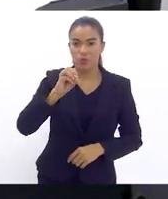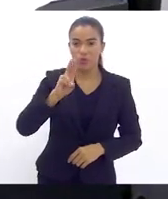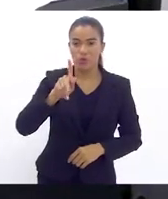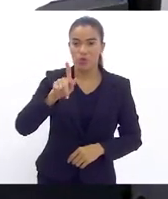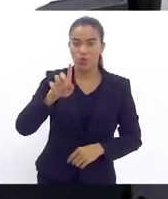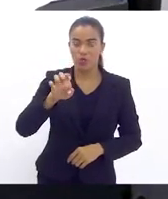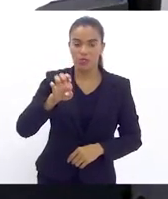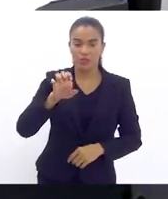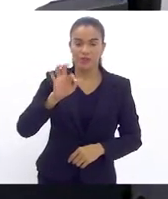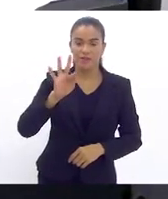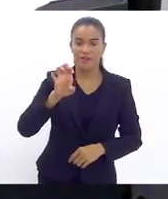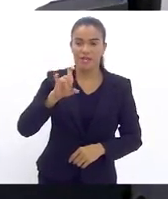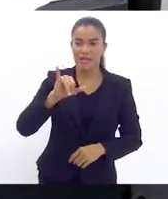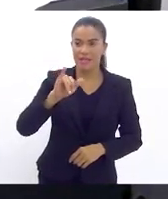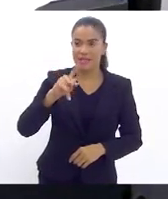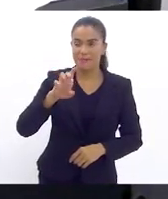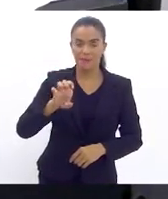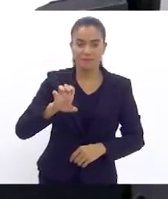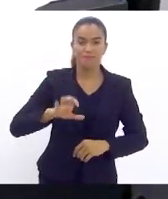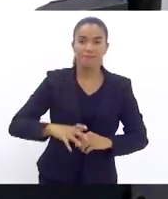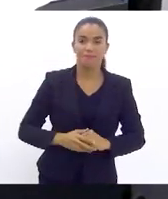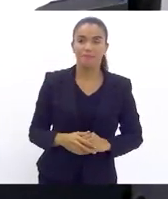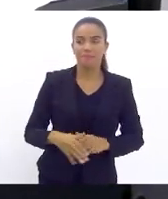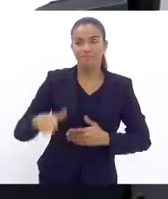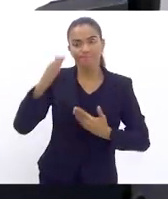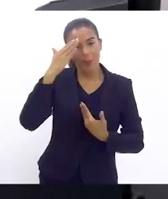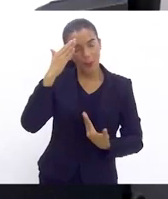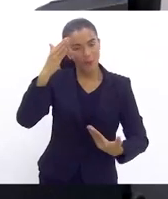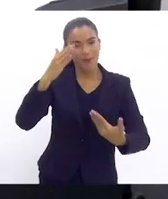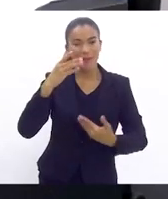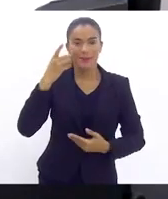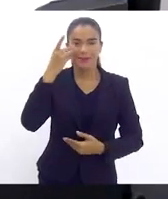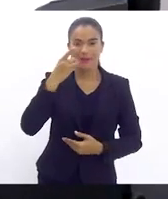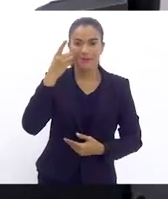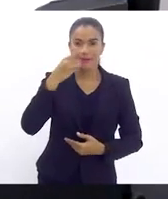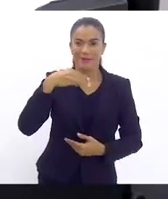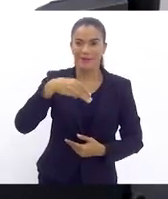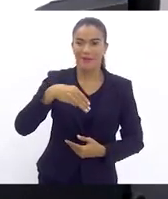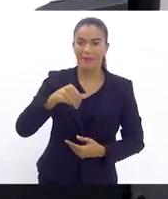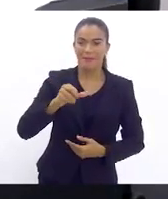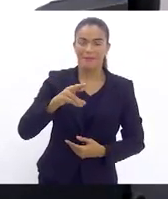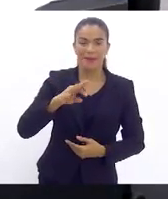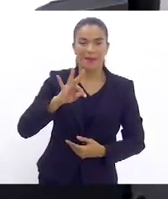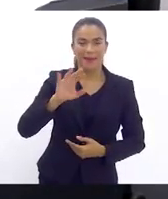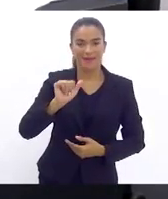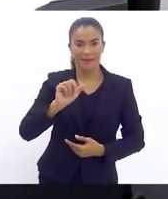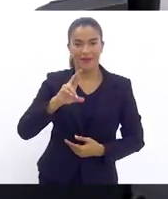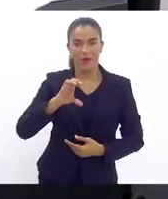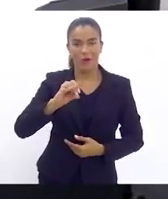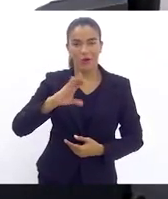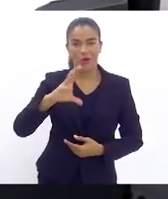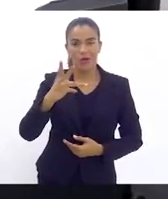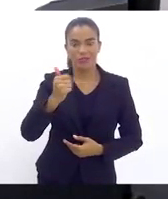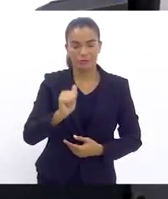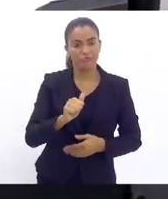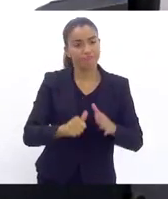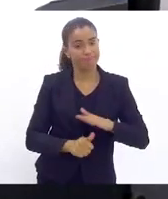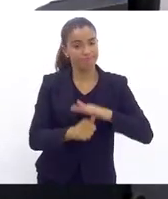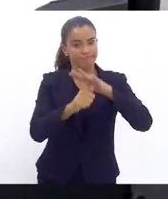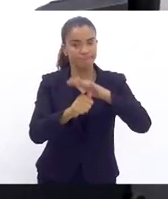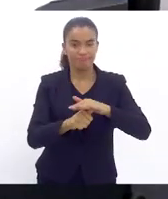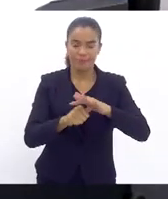Serafim Obrigado deputada Marta Rocha que Preside os trabalhos nessa tarde